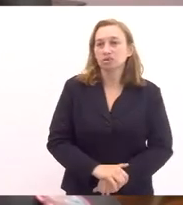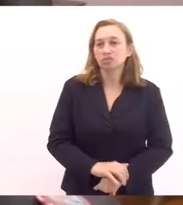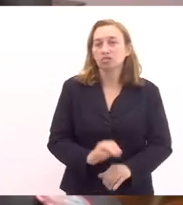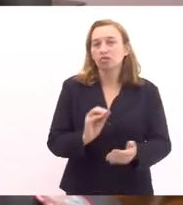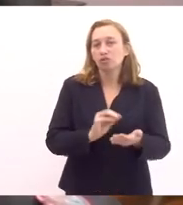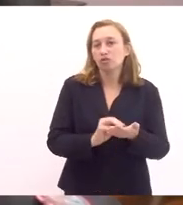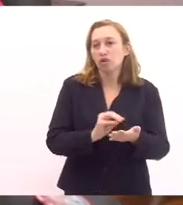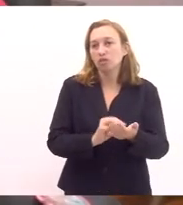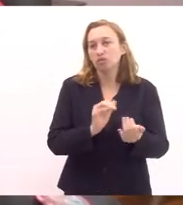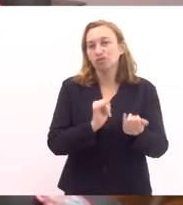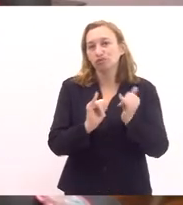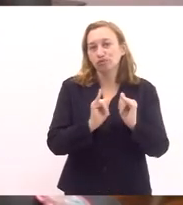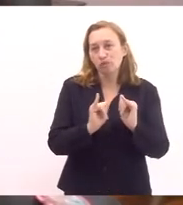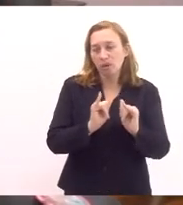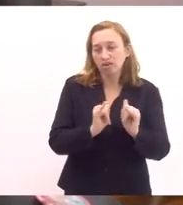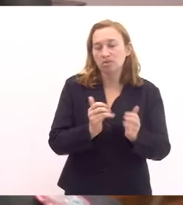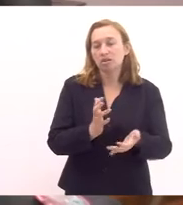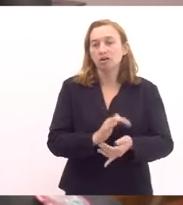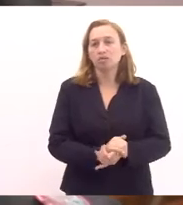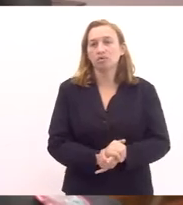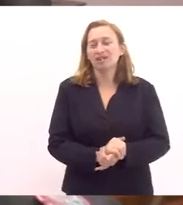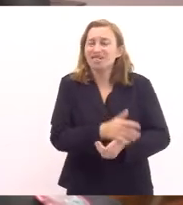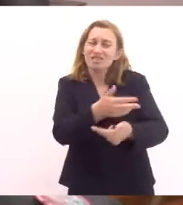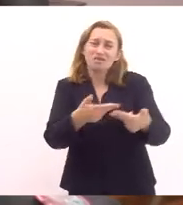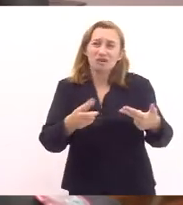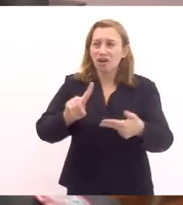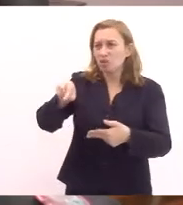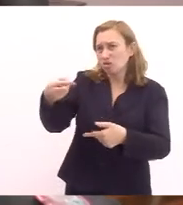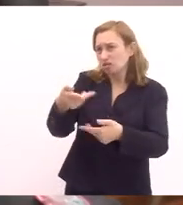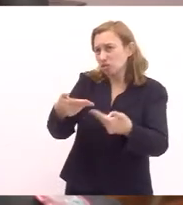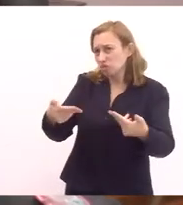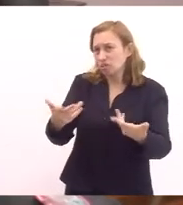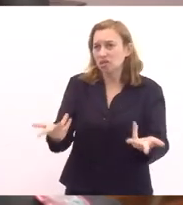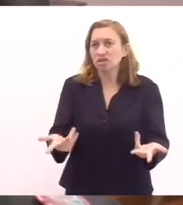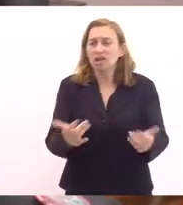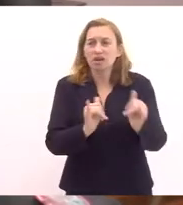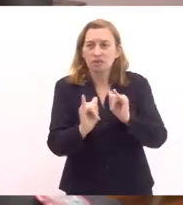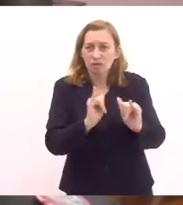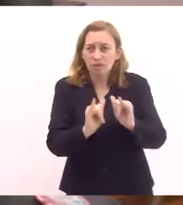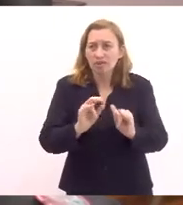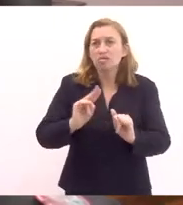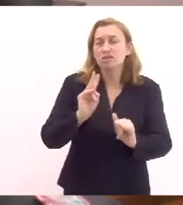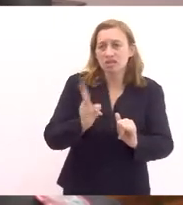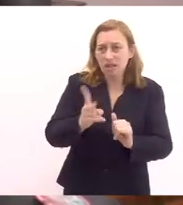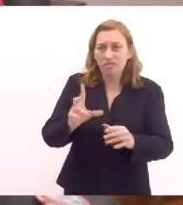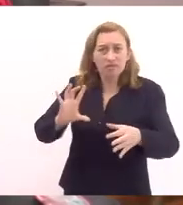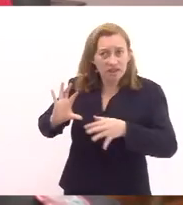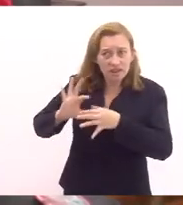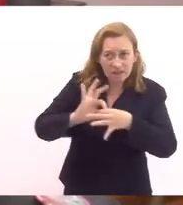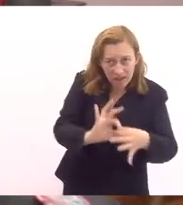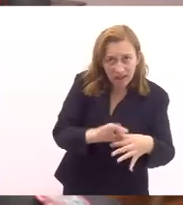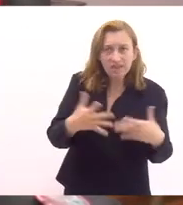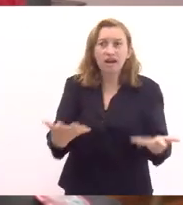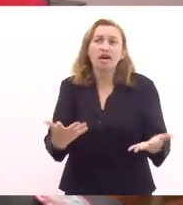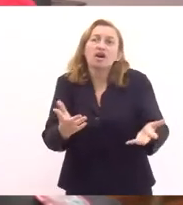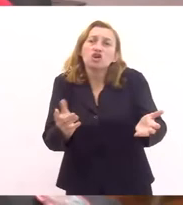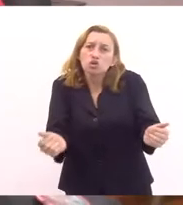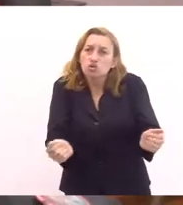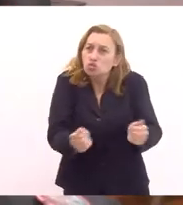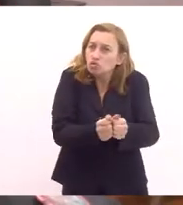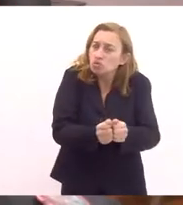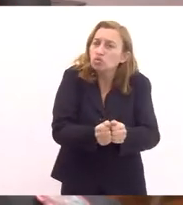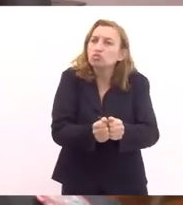a formação isso em questão de várias outras coisas a informação sempre vem acoplada junto